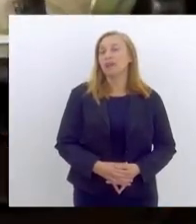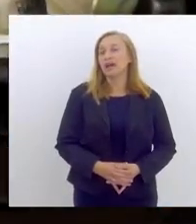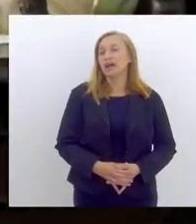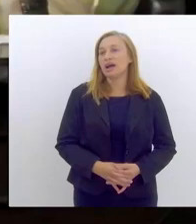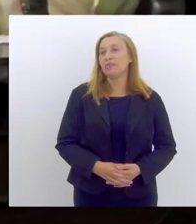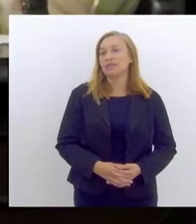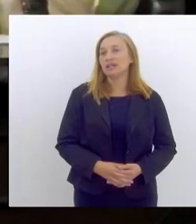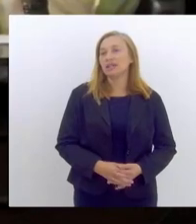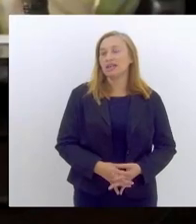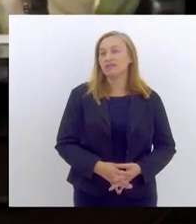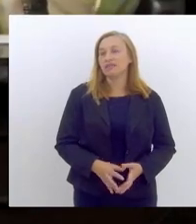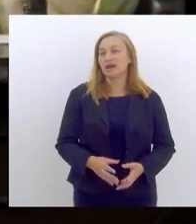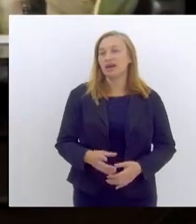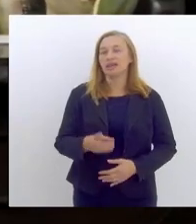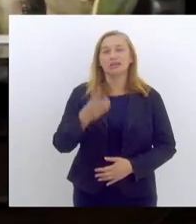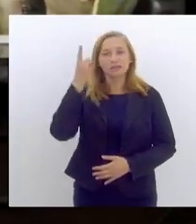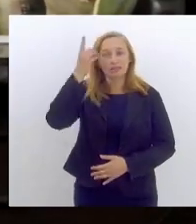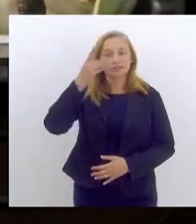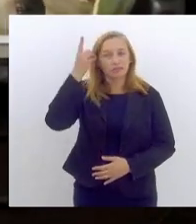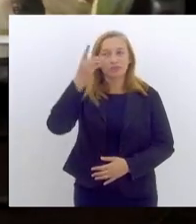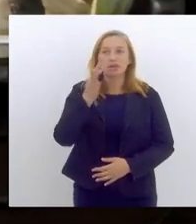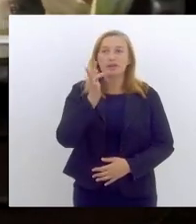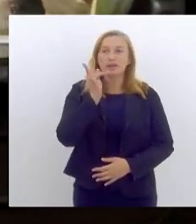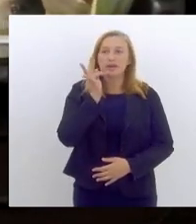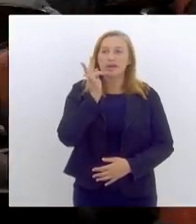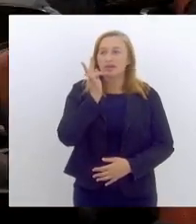Deputado Jorge Felipe Neto.